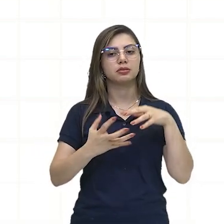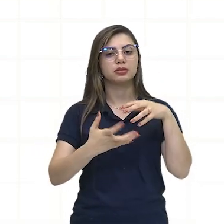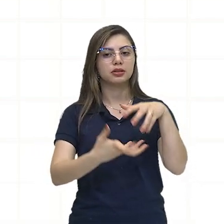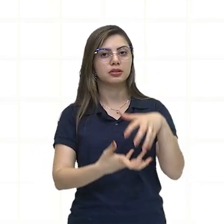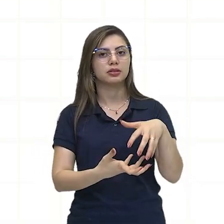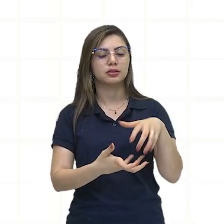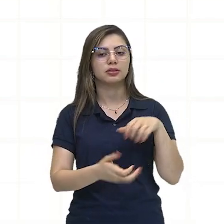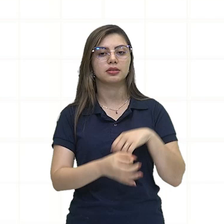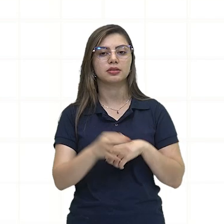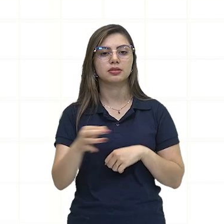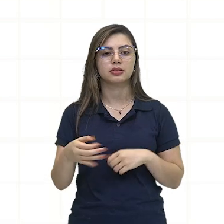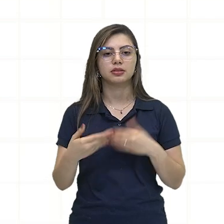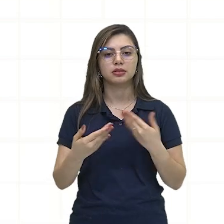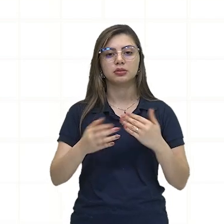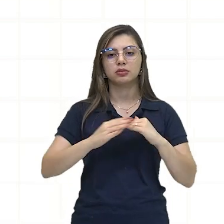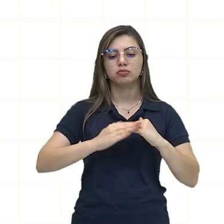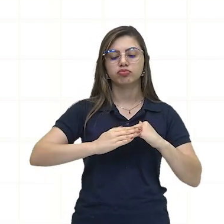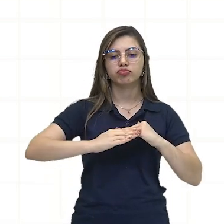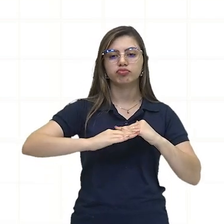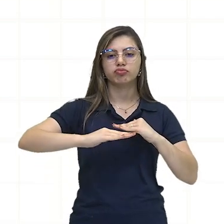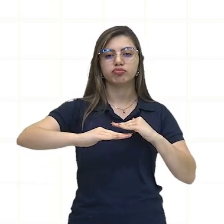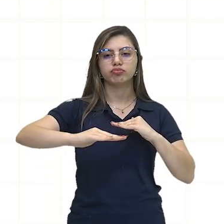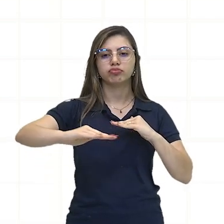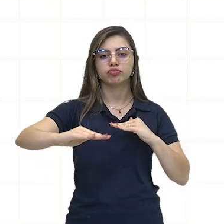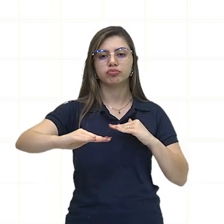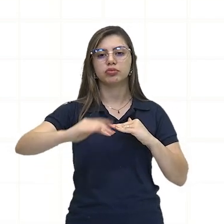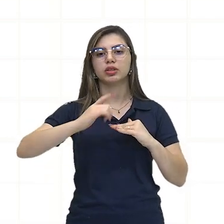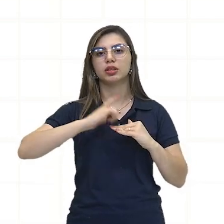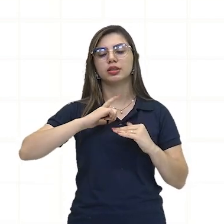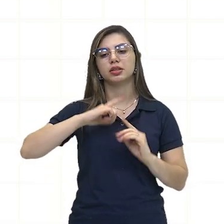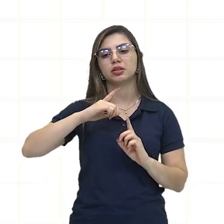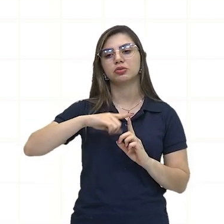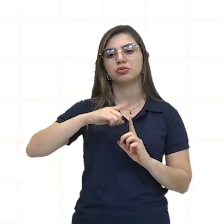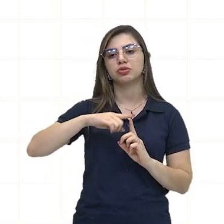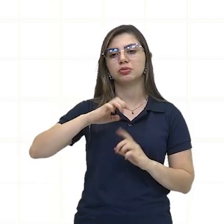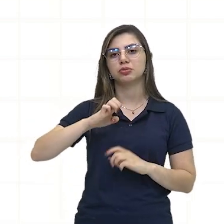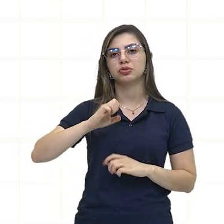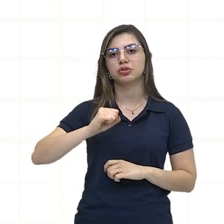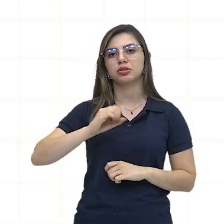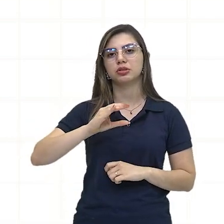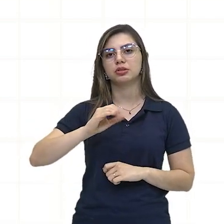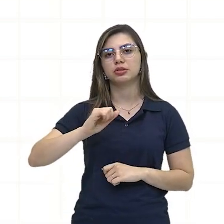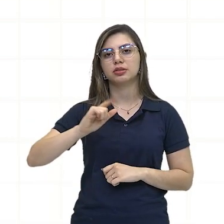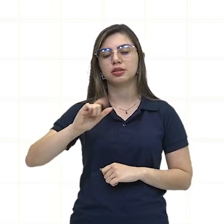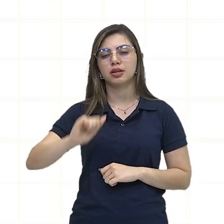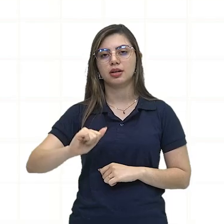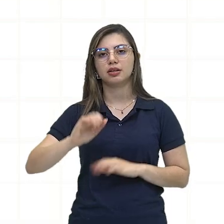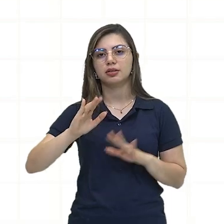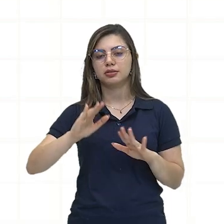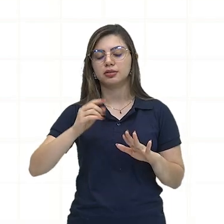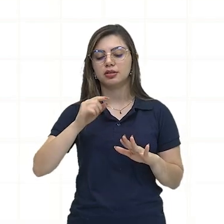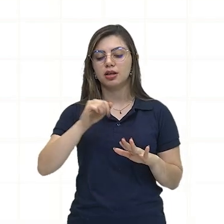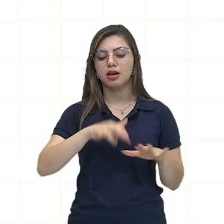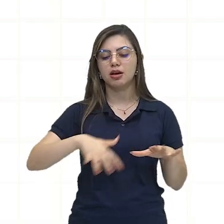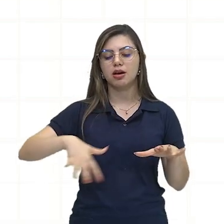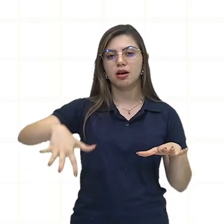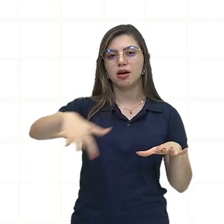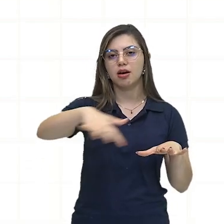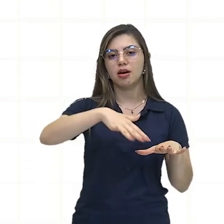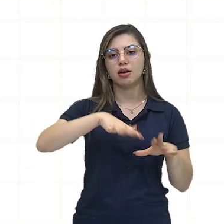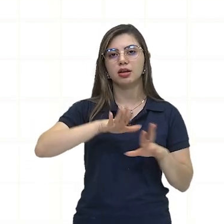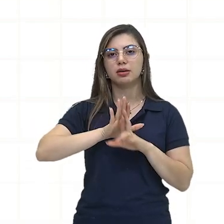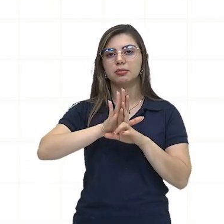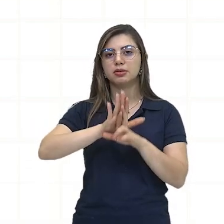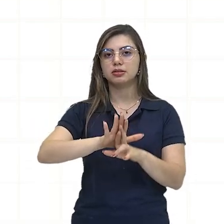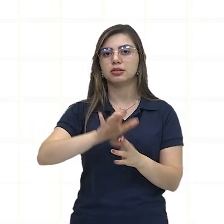em geral, em uma superfície plana, em uma determinada escala, porque a gente vai pegar aquela área e representar ela num